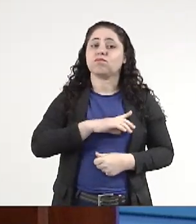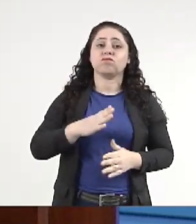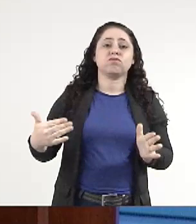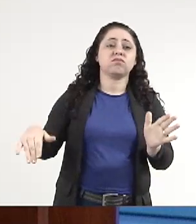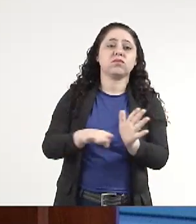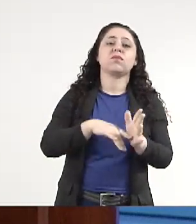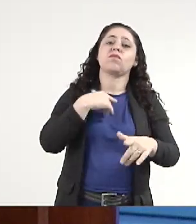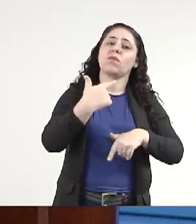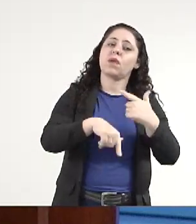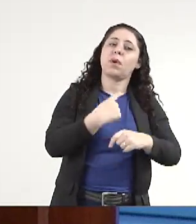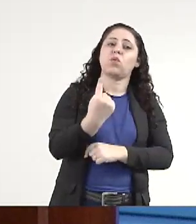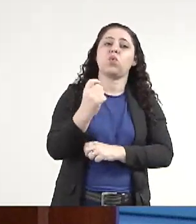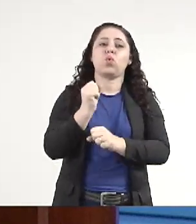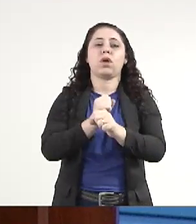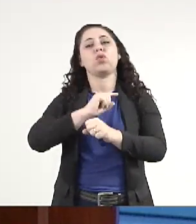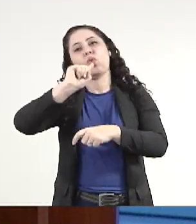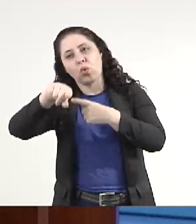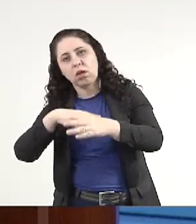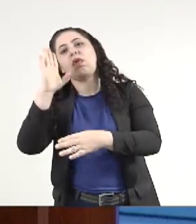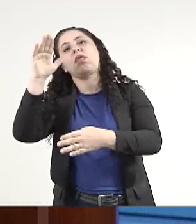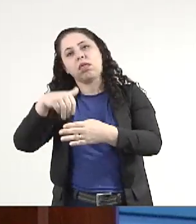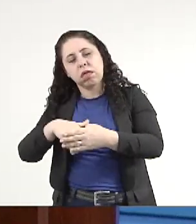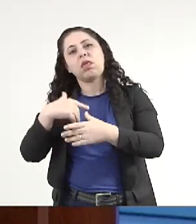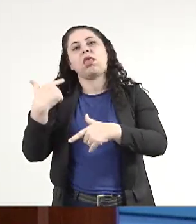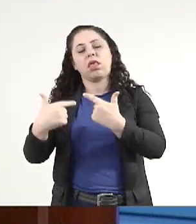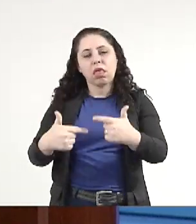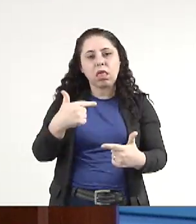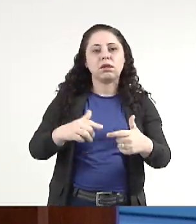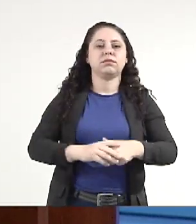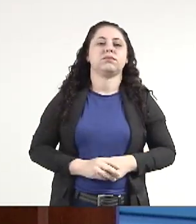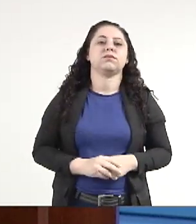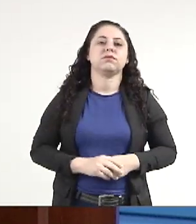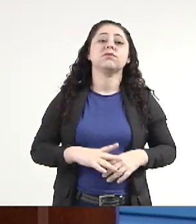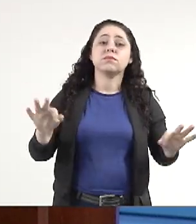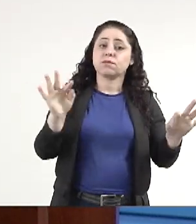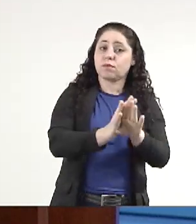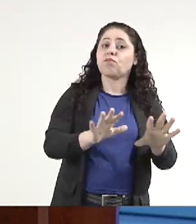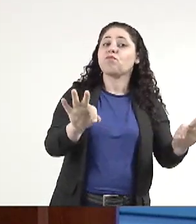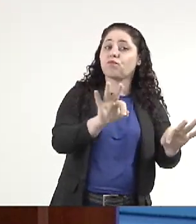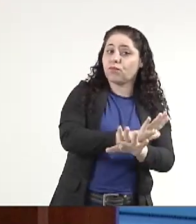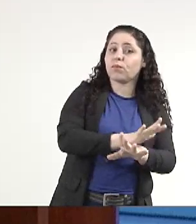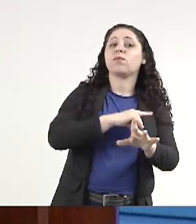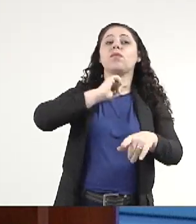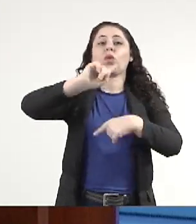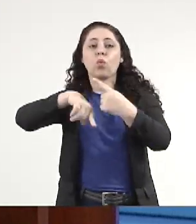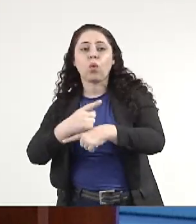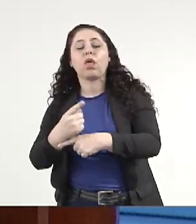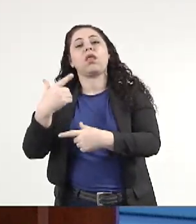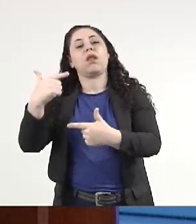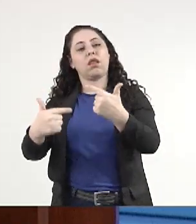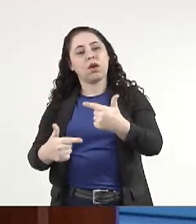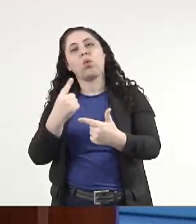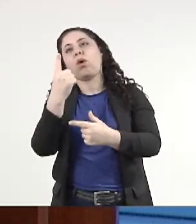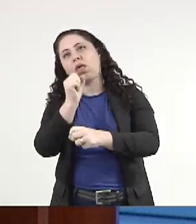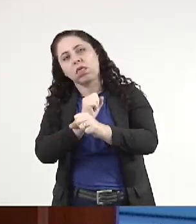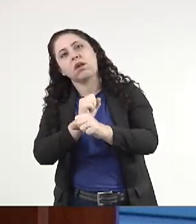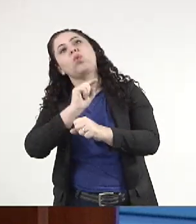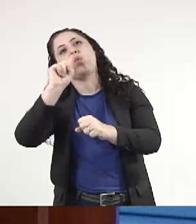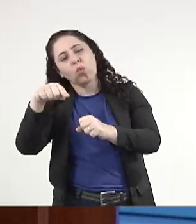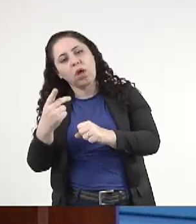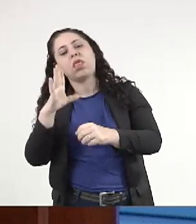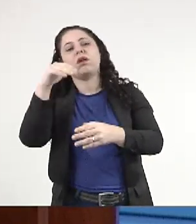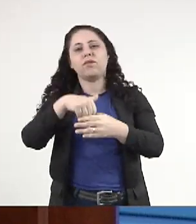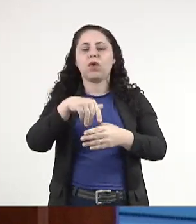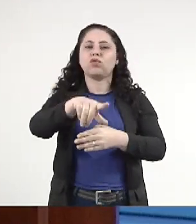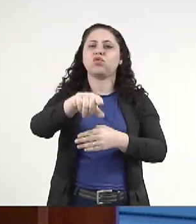aqui, trabalhamos 1 ano, o outro já é processo eleitoral. Termina o processo eleitoral, o outro fica 1 ano, no outro